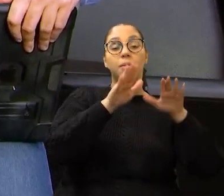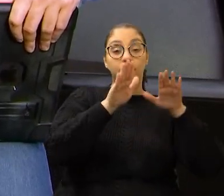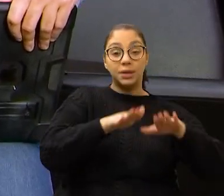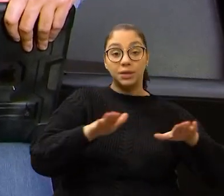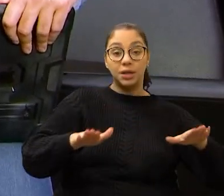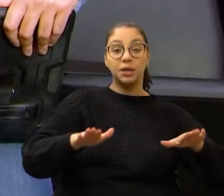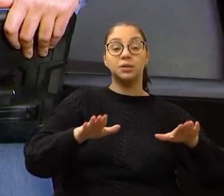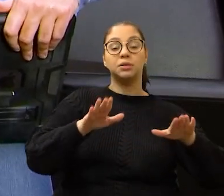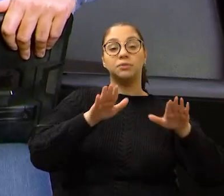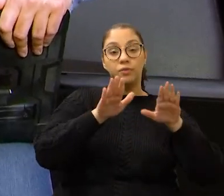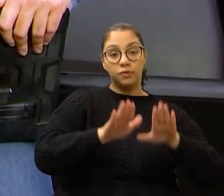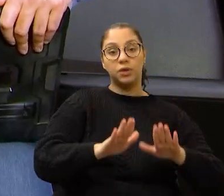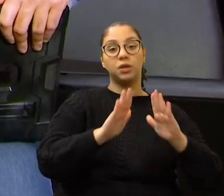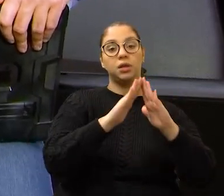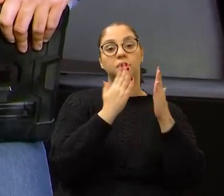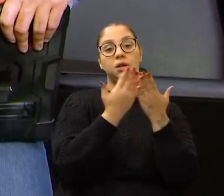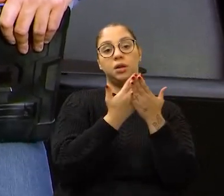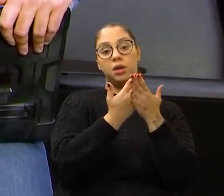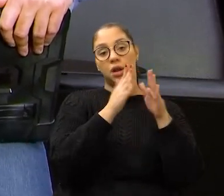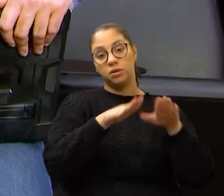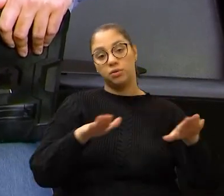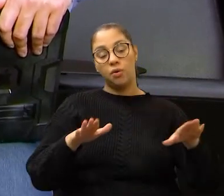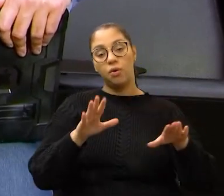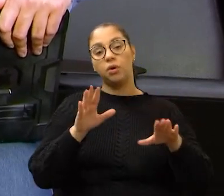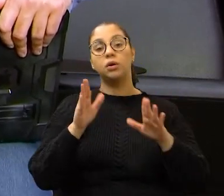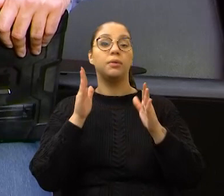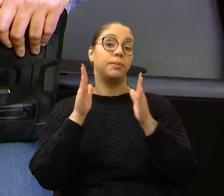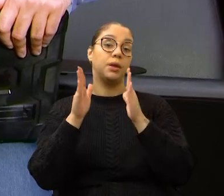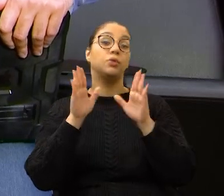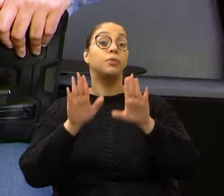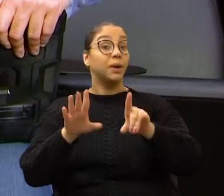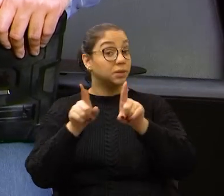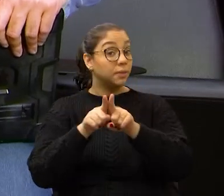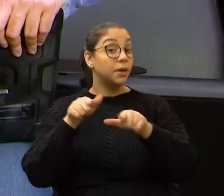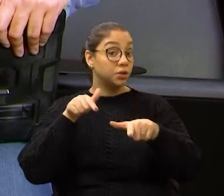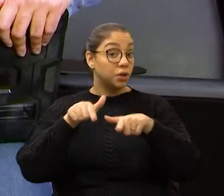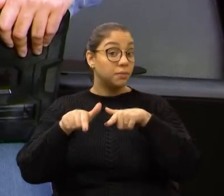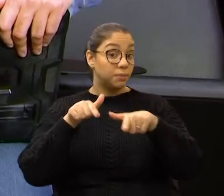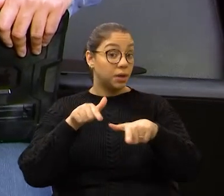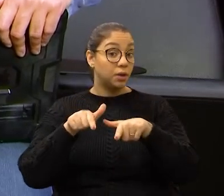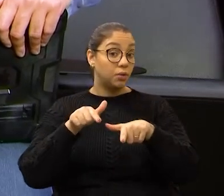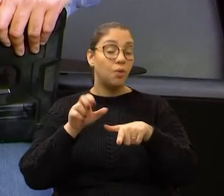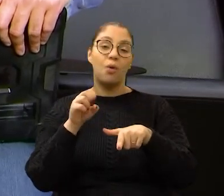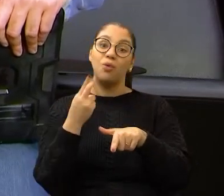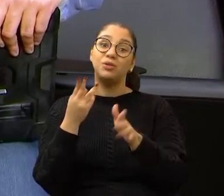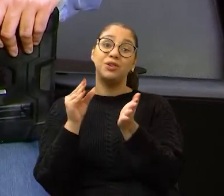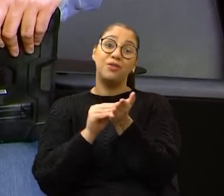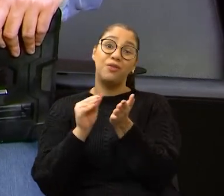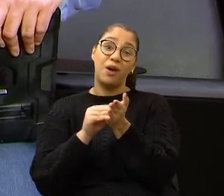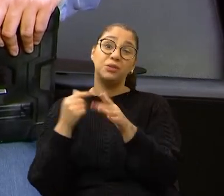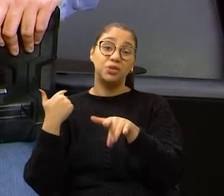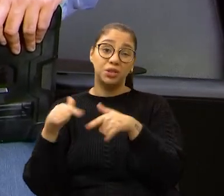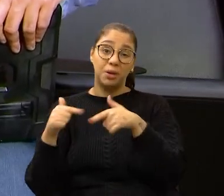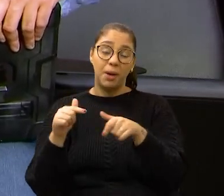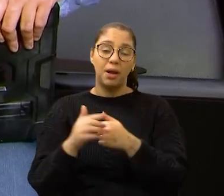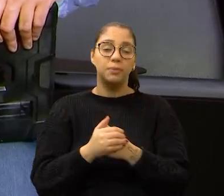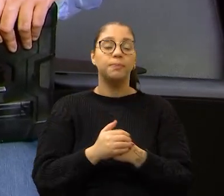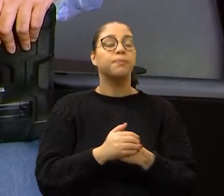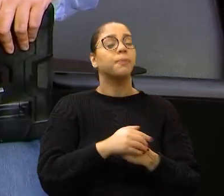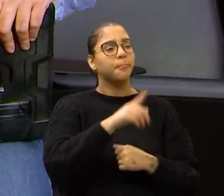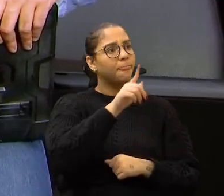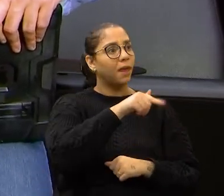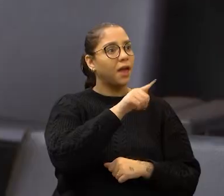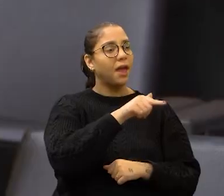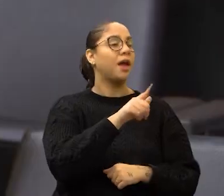essas crianças fiquem numa creche, fiquem num período, mas a gente está falando de emprego também ou de desemprego, né? Exatamente. Nós